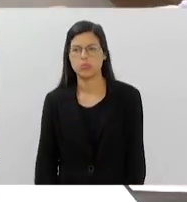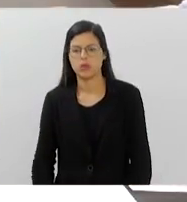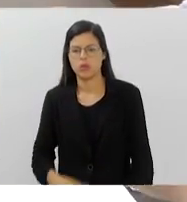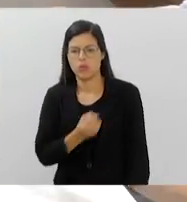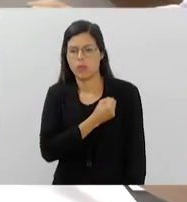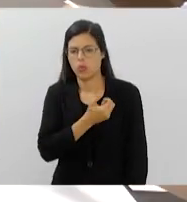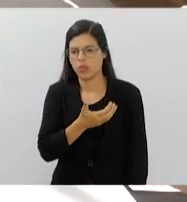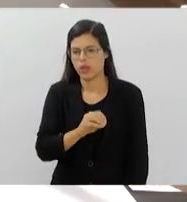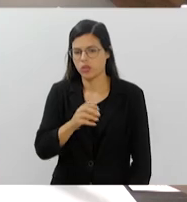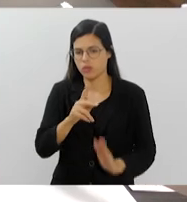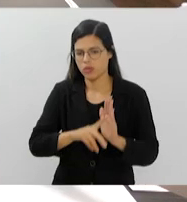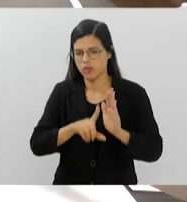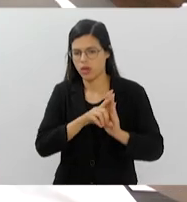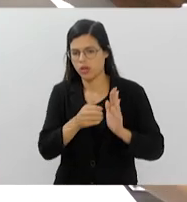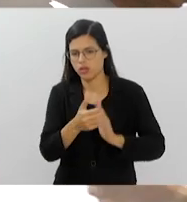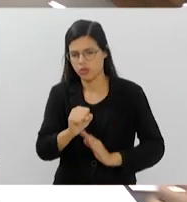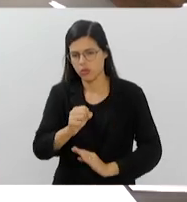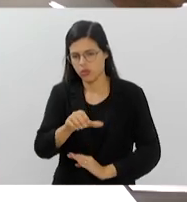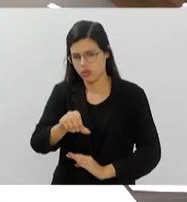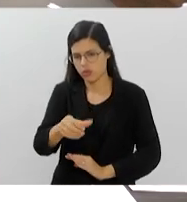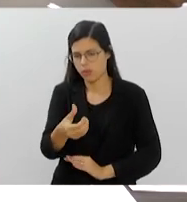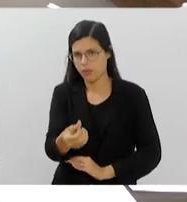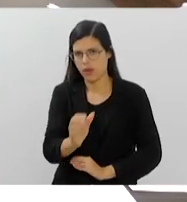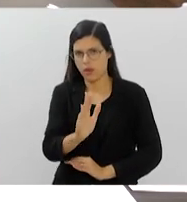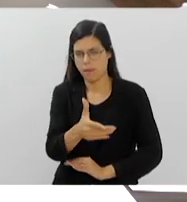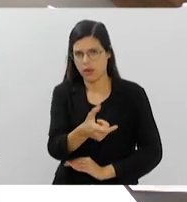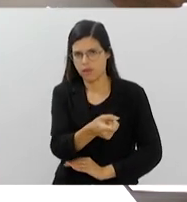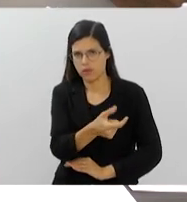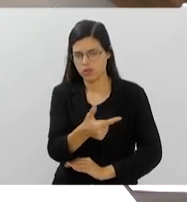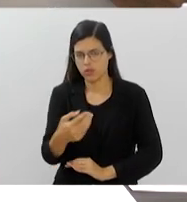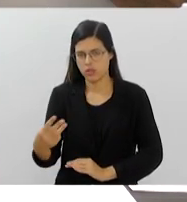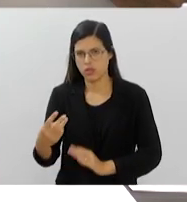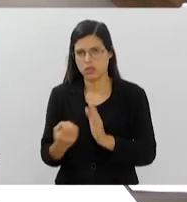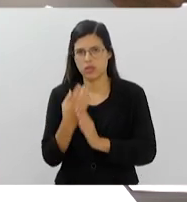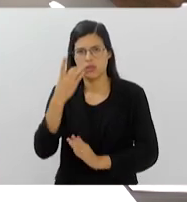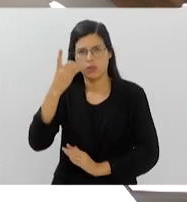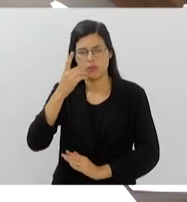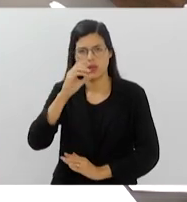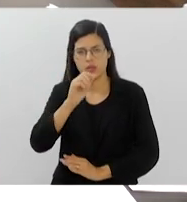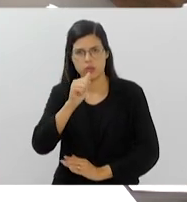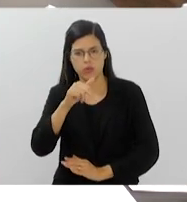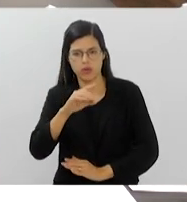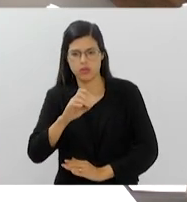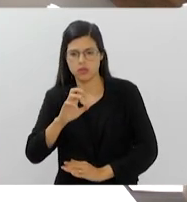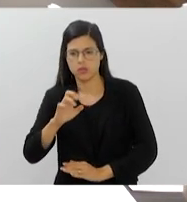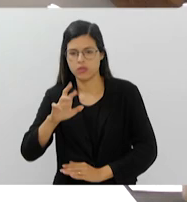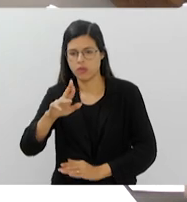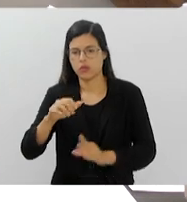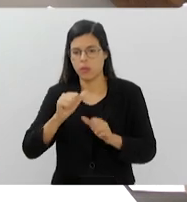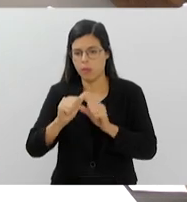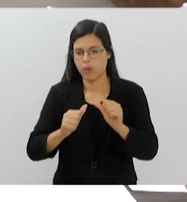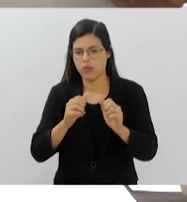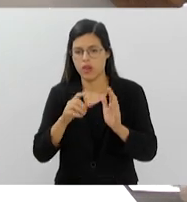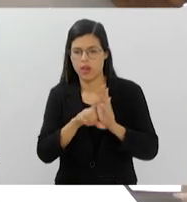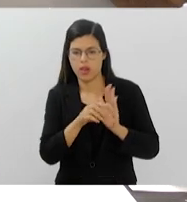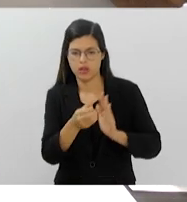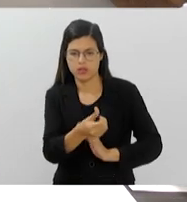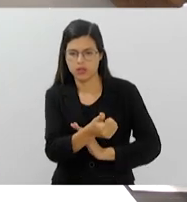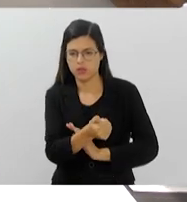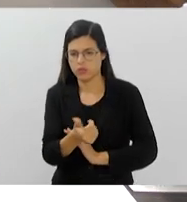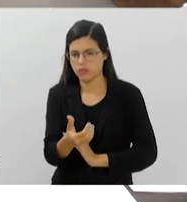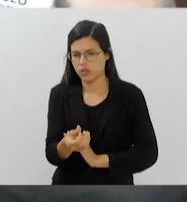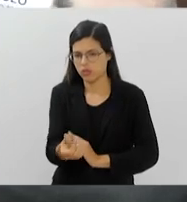pauta. Projeto de lei 1896 de 23, de autoria do deputado Anderson Moraes, que altera a lei 6.162, de 9 de fevereiro de